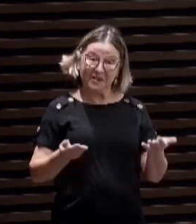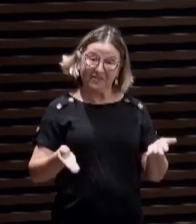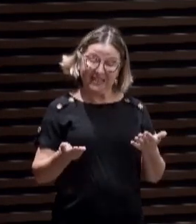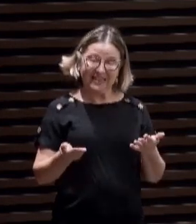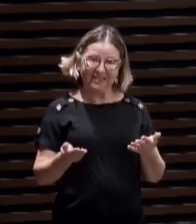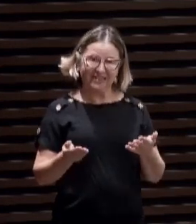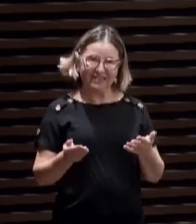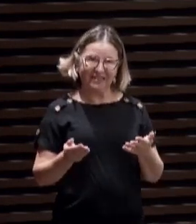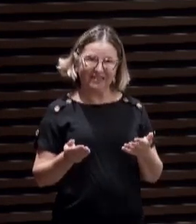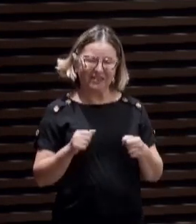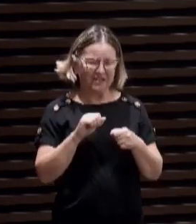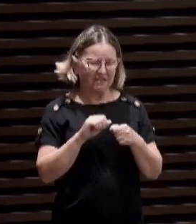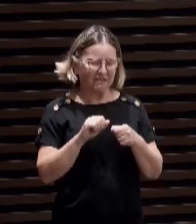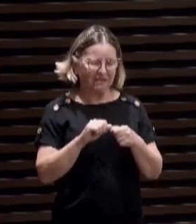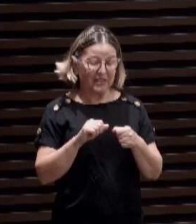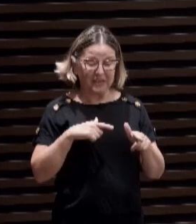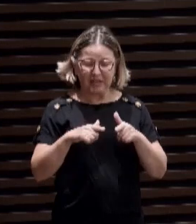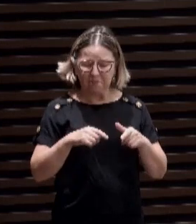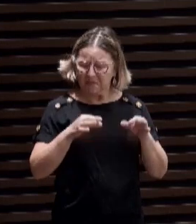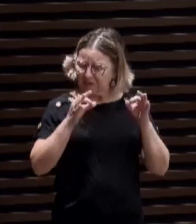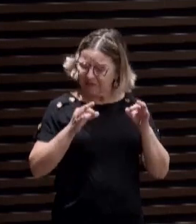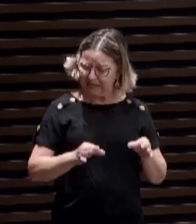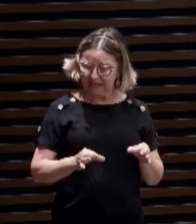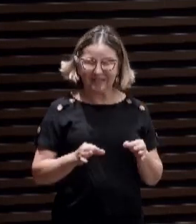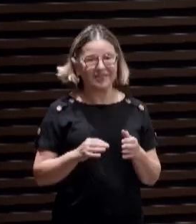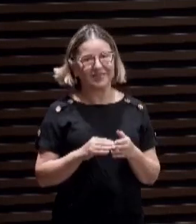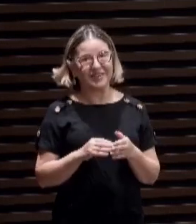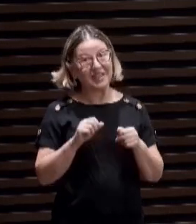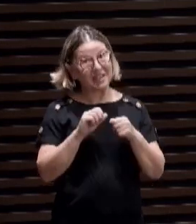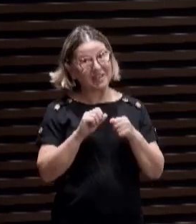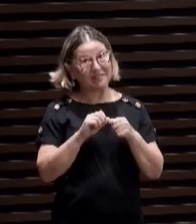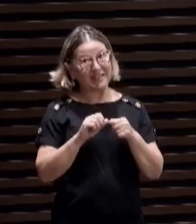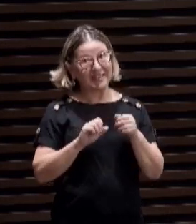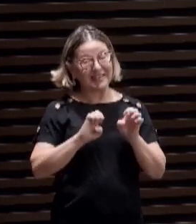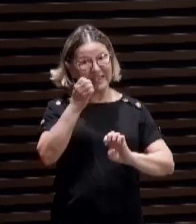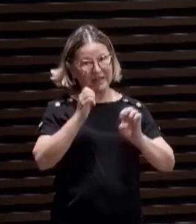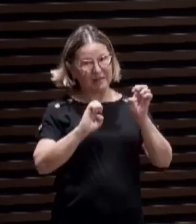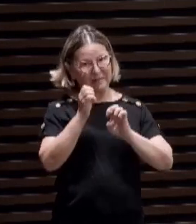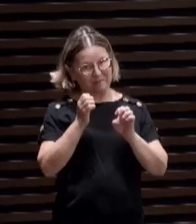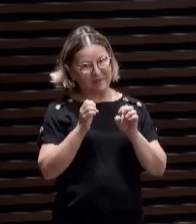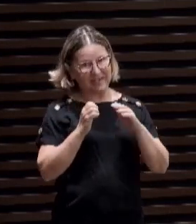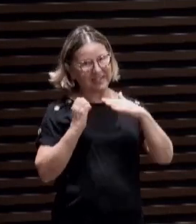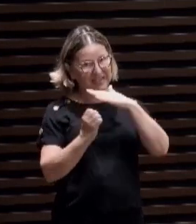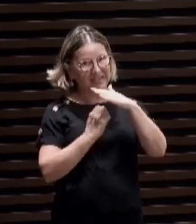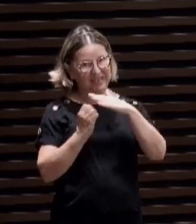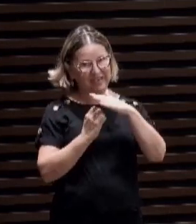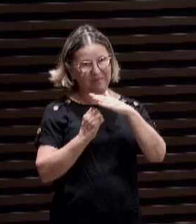fazer bem o seu trabalho e fazer o que a empresa se mantivesse em meio à situação econômica